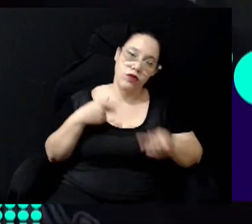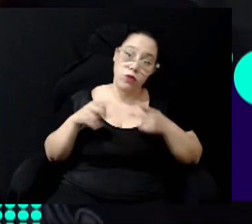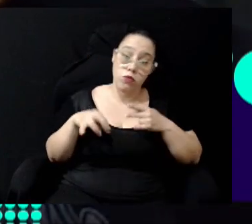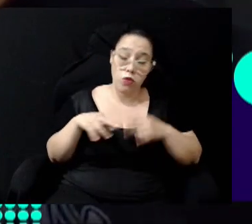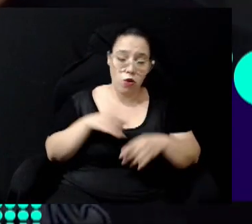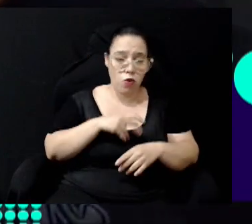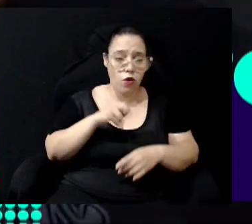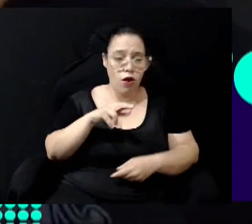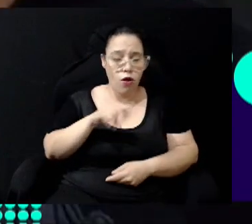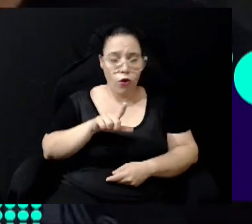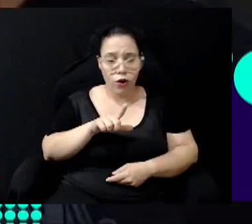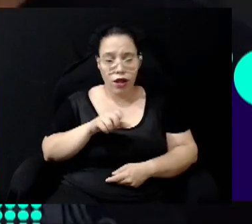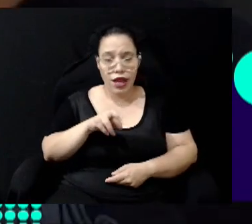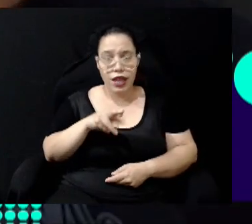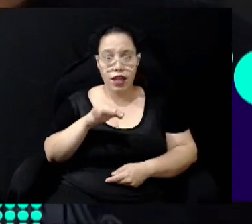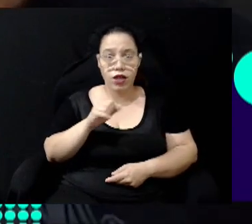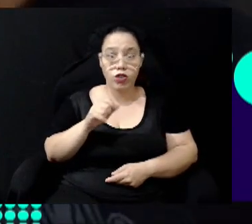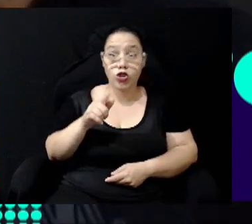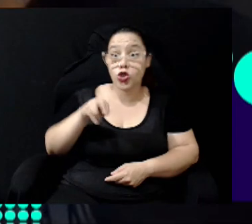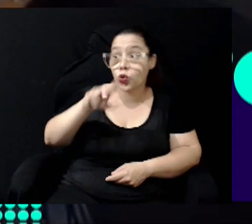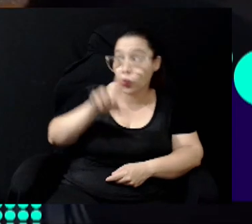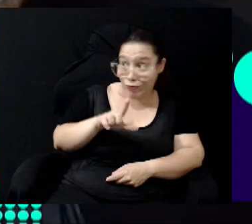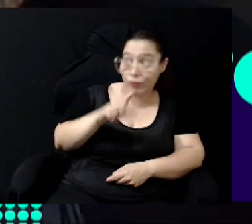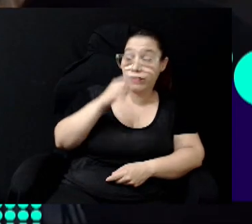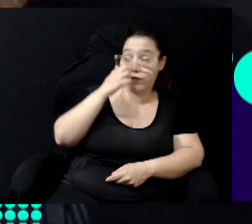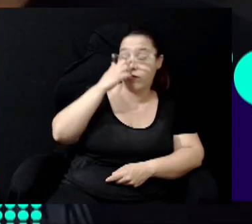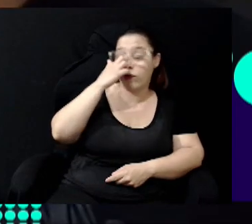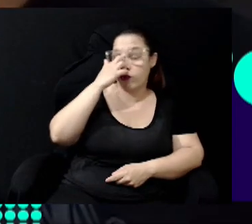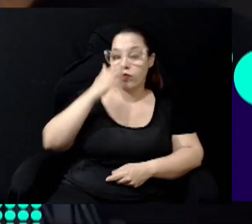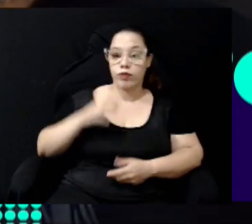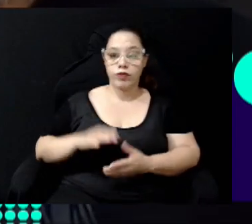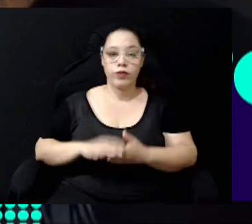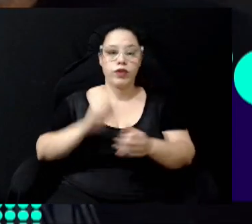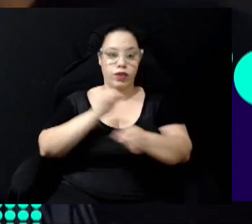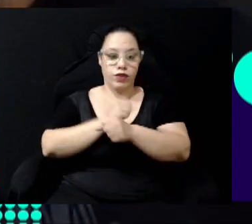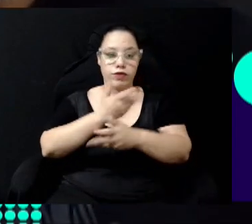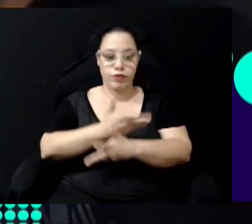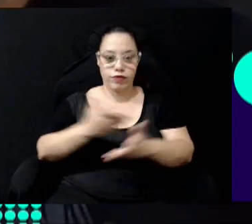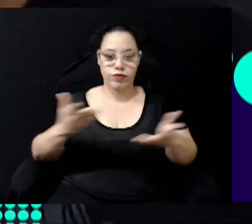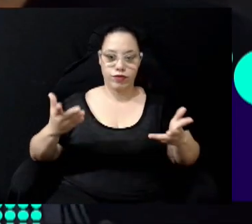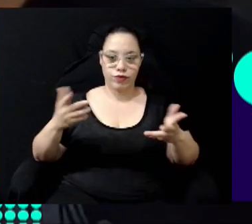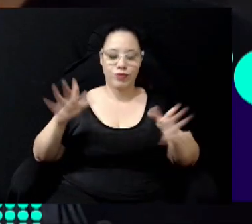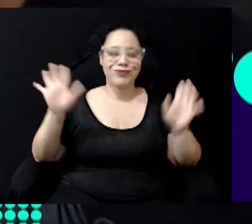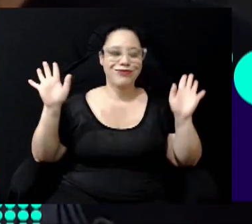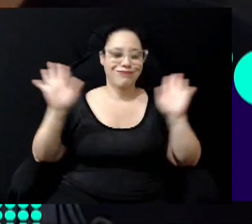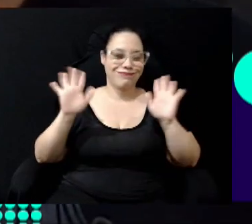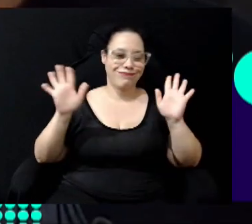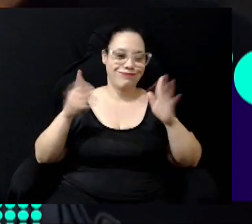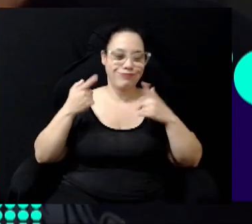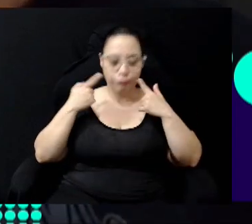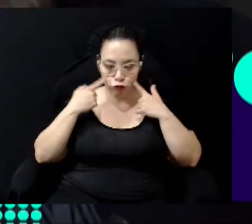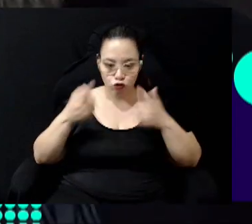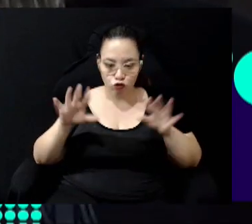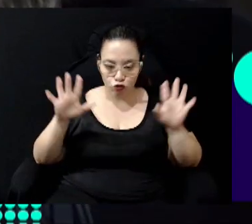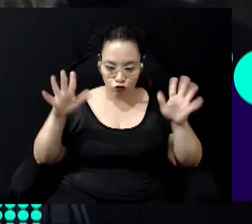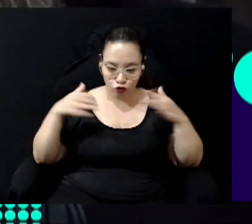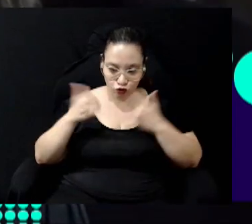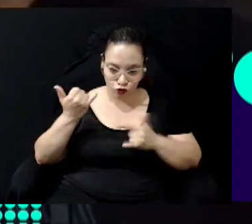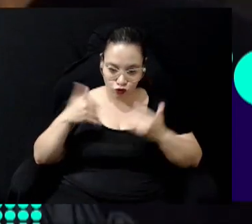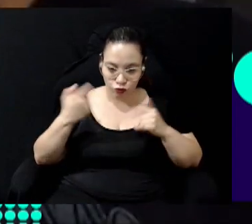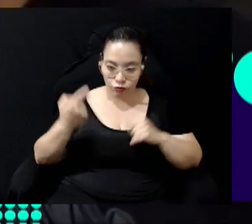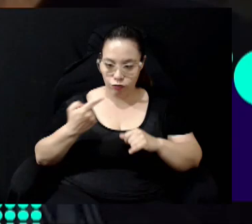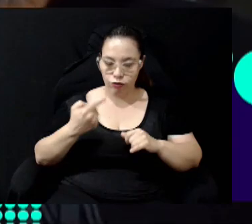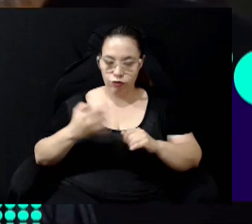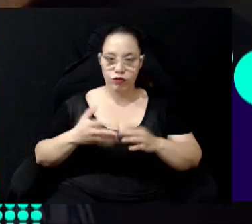Lee, Gil. Esperamos todos vocês, vai ser demais ver todo mundo lá para se divertir com a gente. Sejam